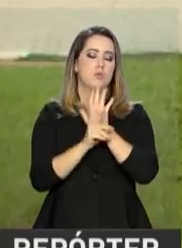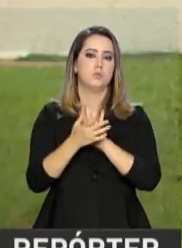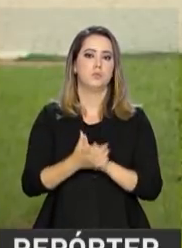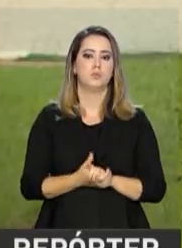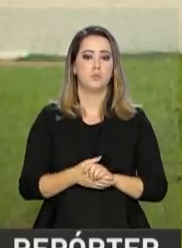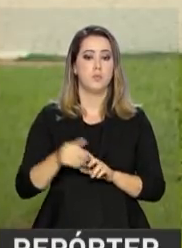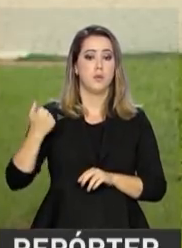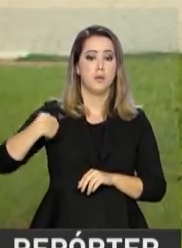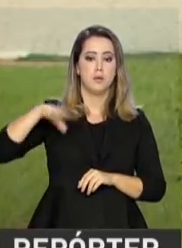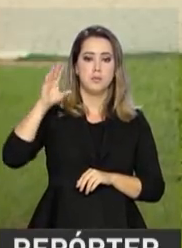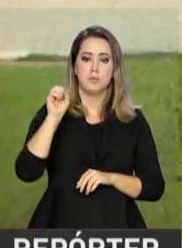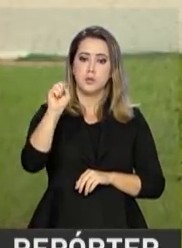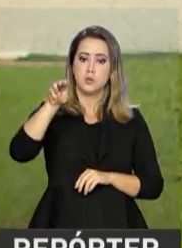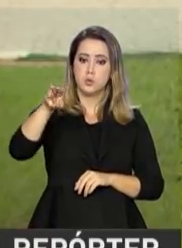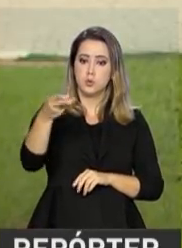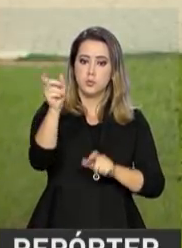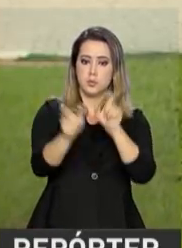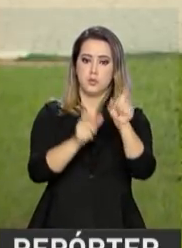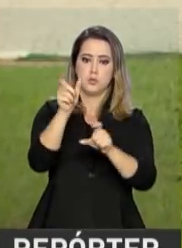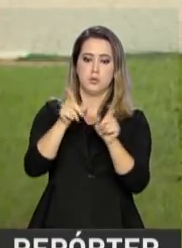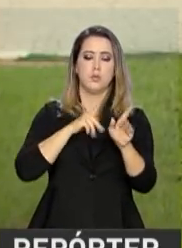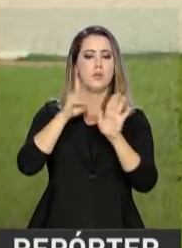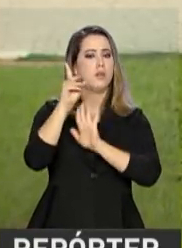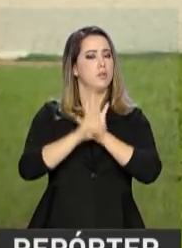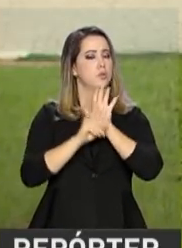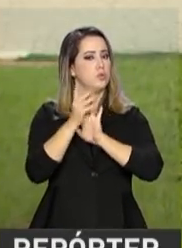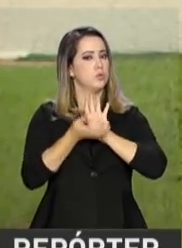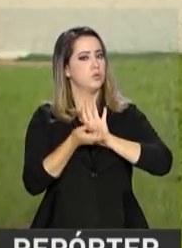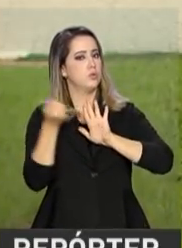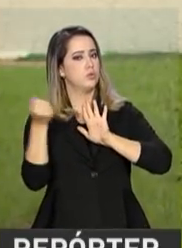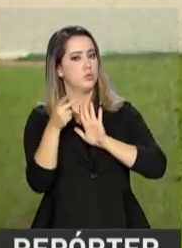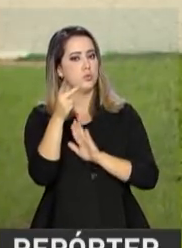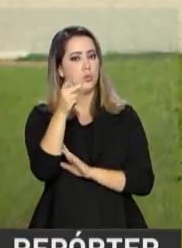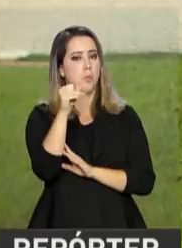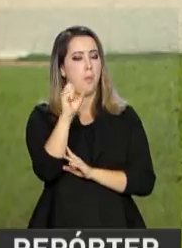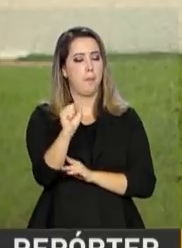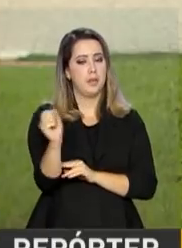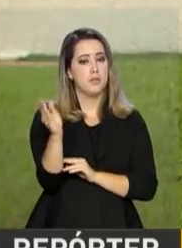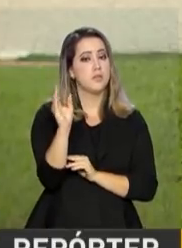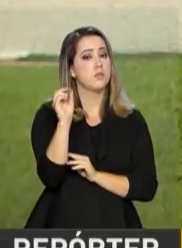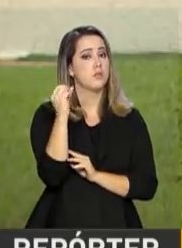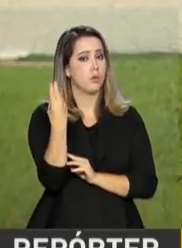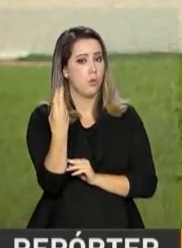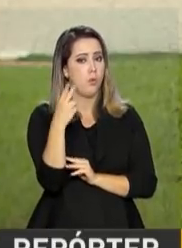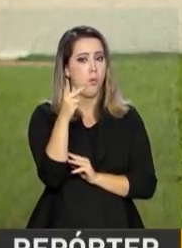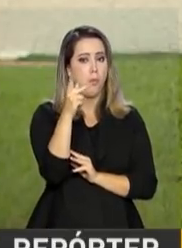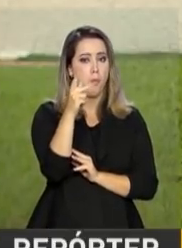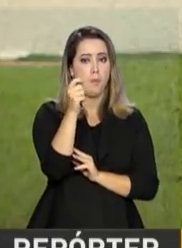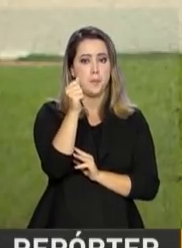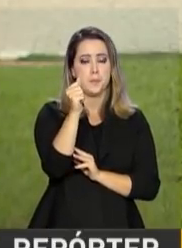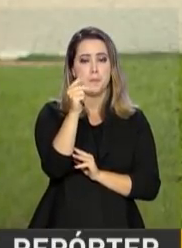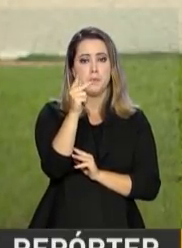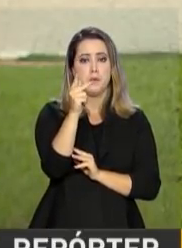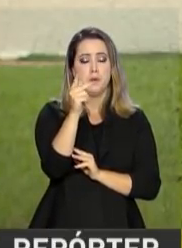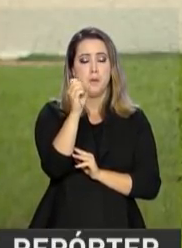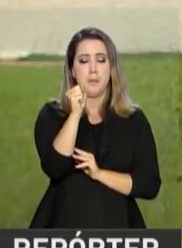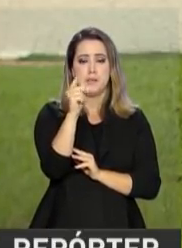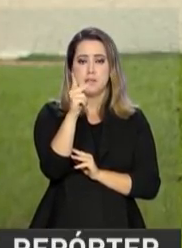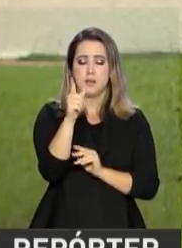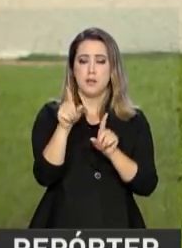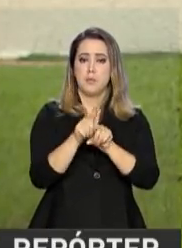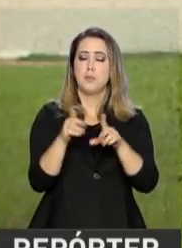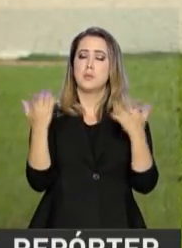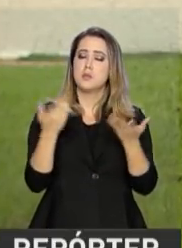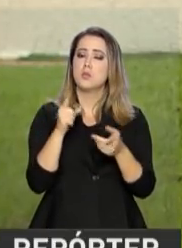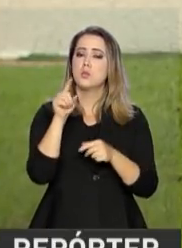mais de 8 milhões de trabalhadores brasileiros têm direito de sacar o pis pasep mas até agora só 20% dos beneficiários ou